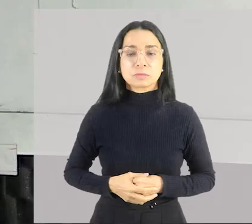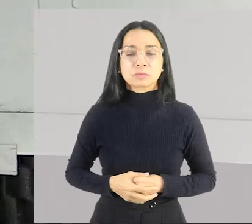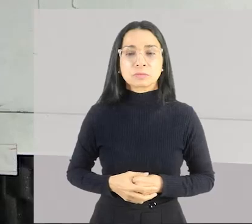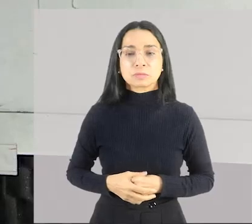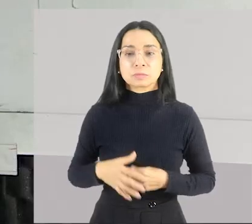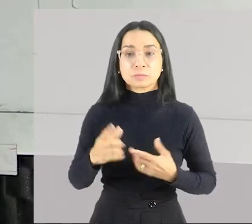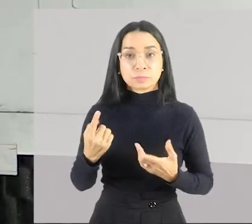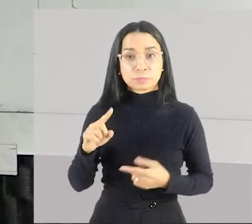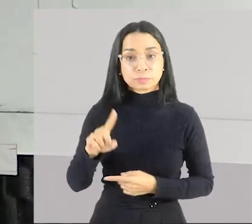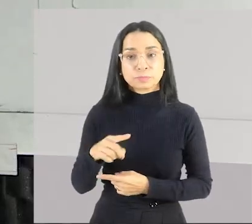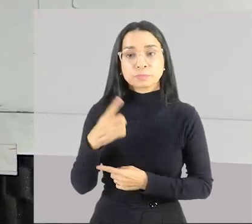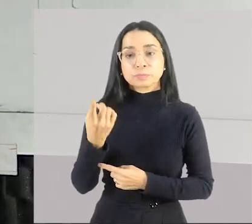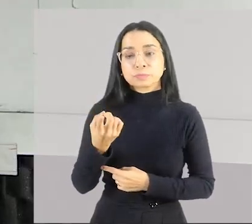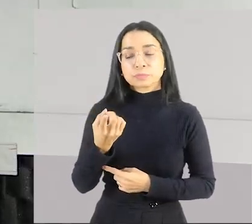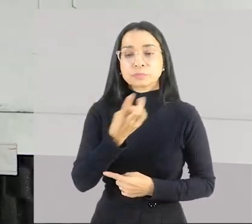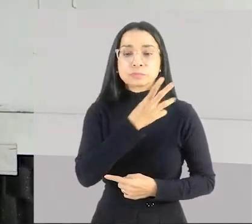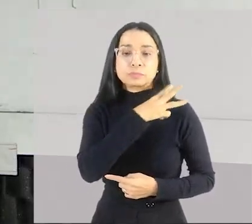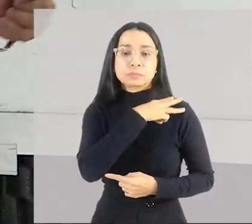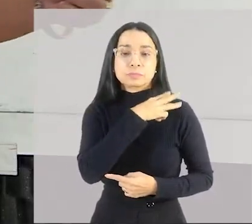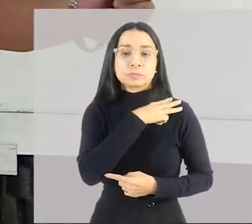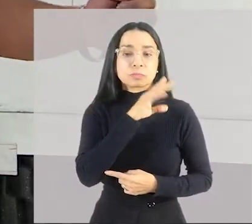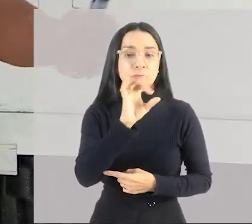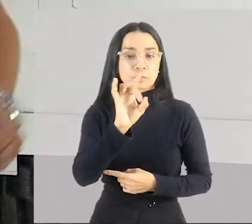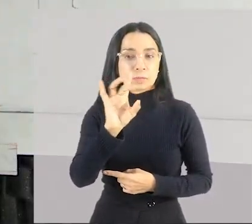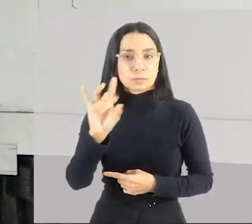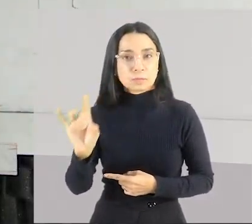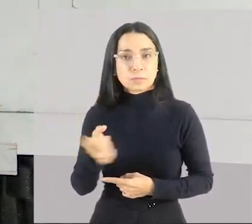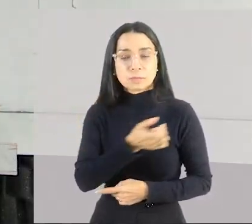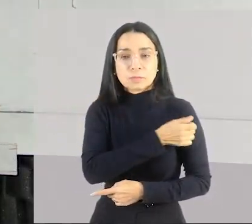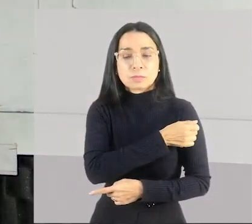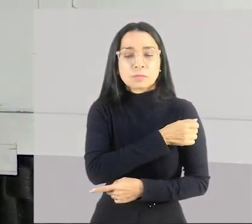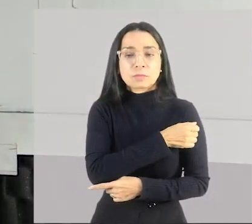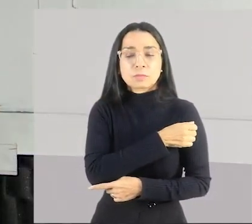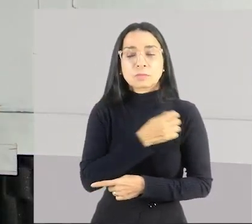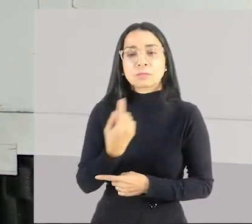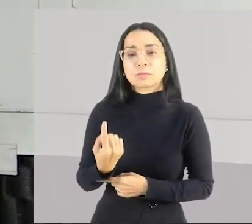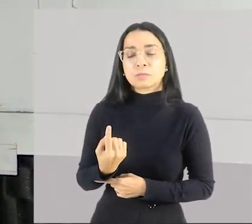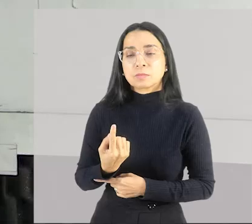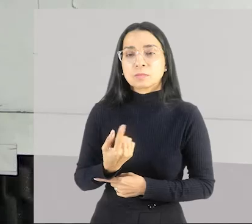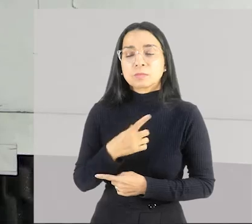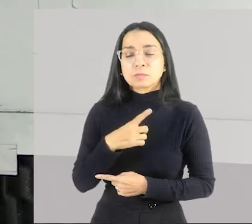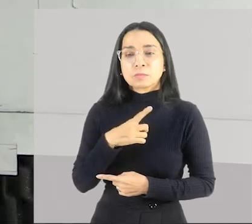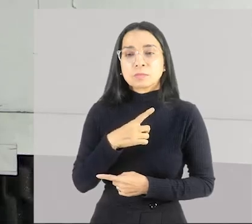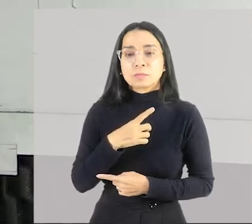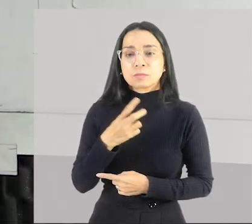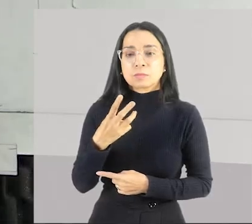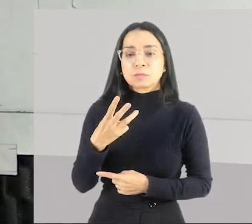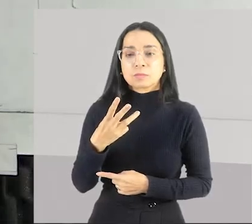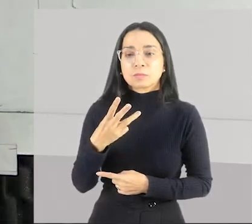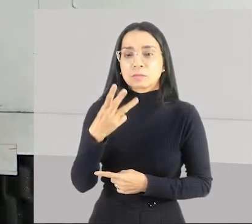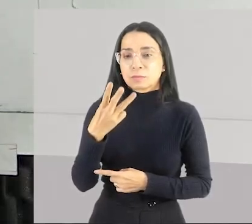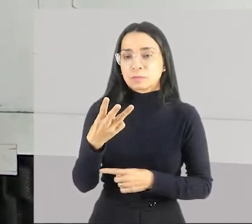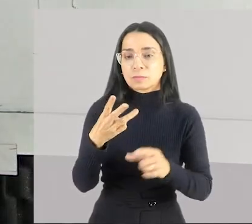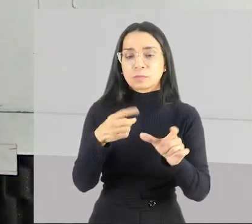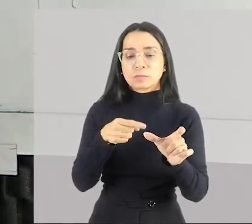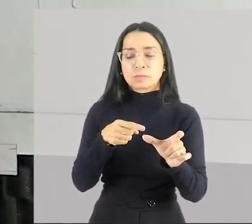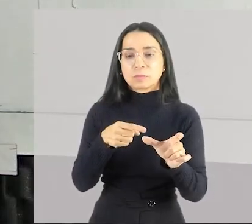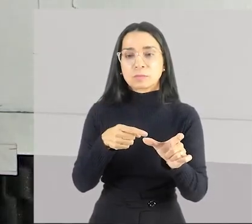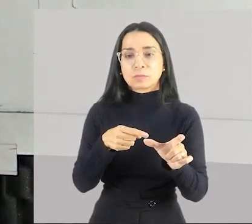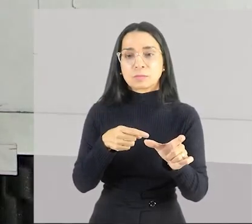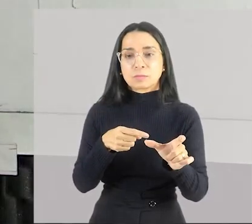finalmente no terceiro ano cada aluno colocou três e vieram 100 então eu vou ter